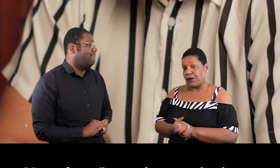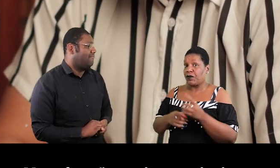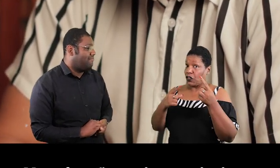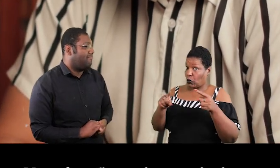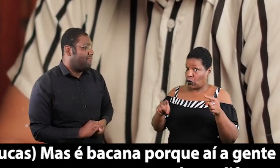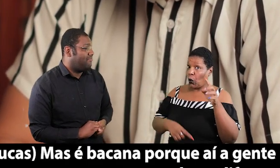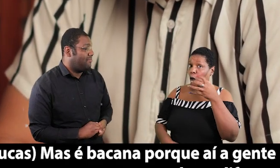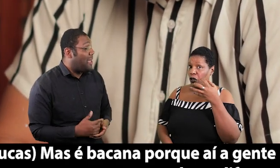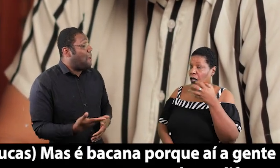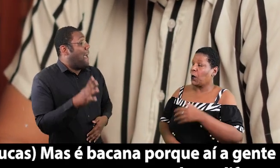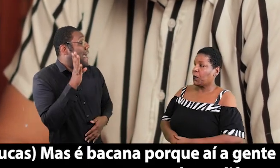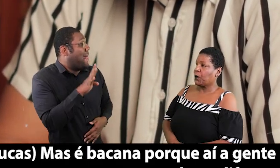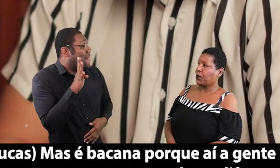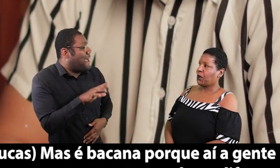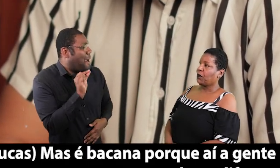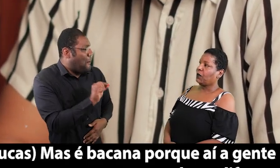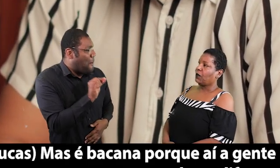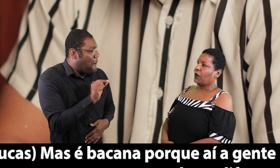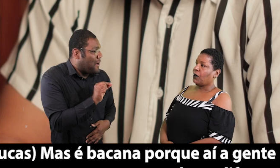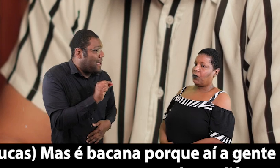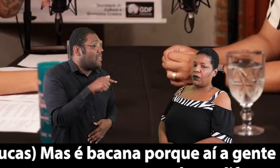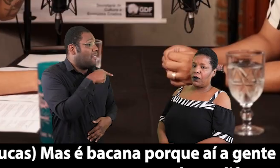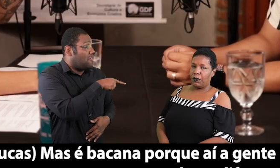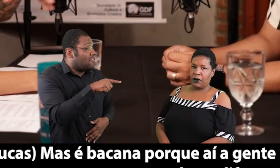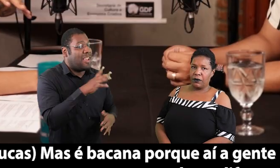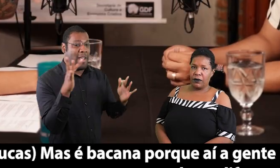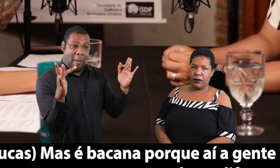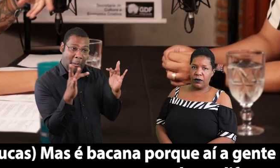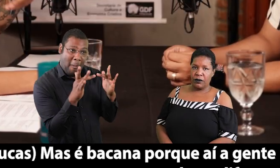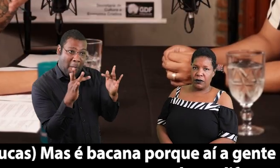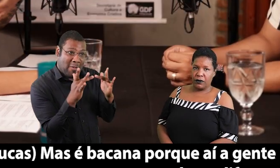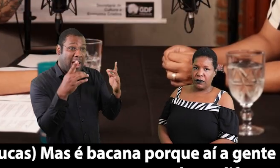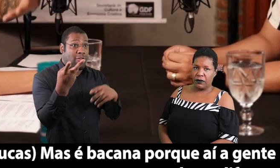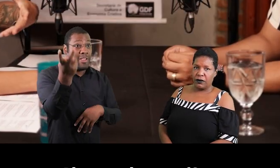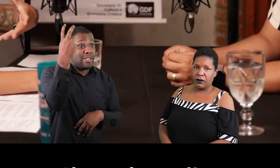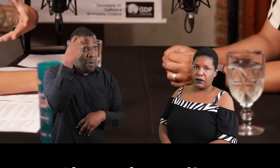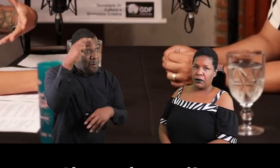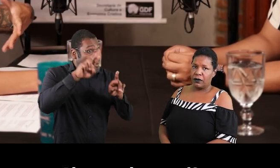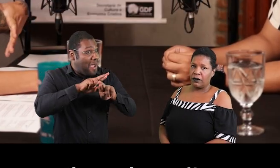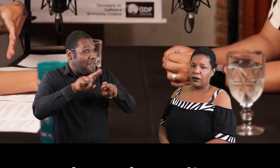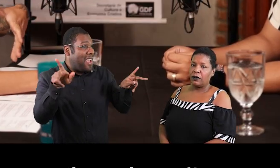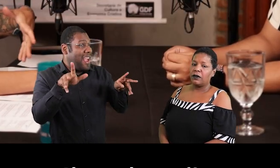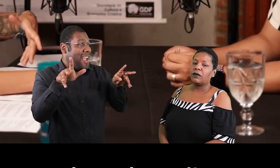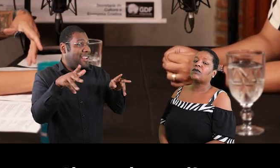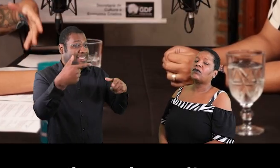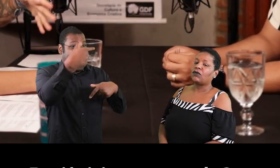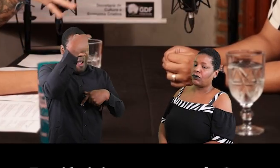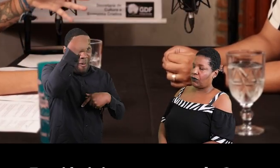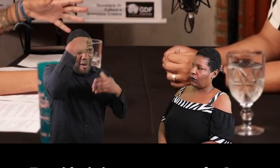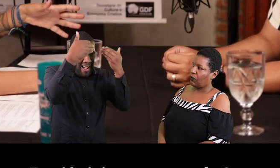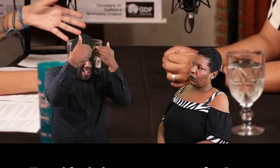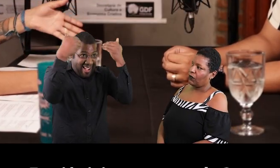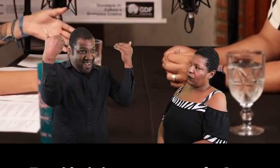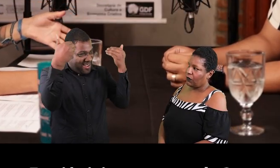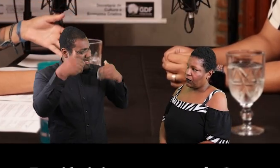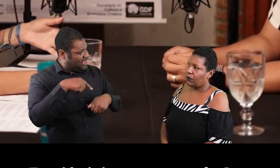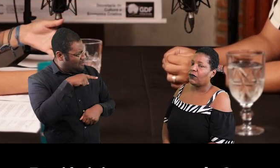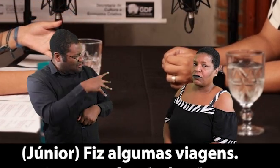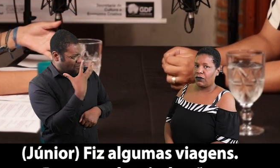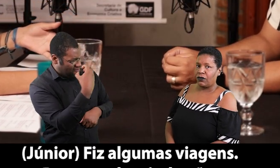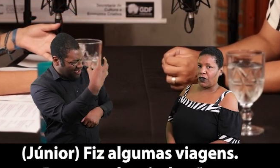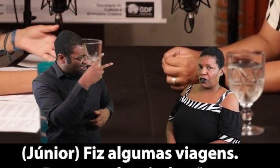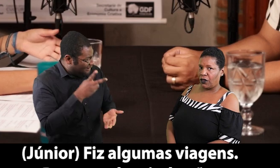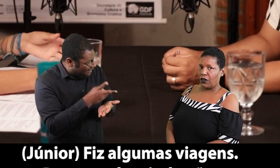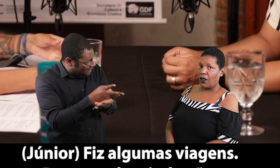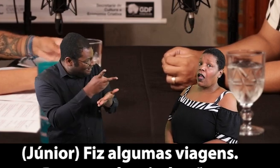muito é, musicais. mas é bacana porque aí a gente tem um contato com uma cultura diferente, abre a cabeça, né? É. E tu já viajou pra caramba